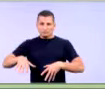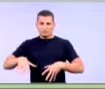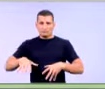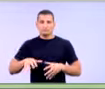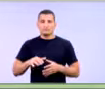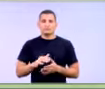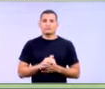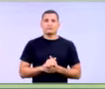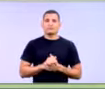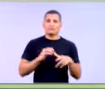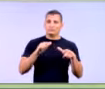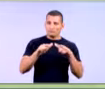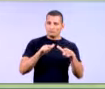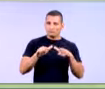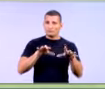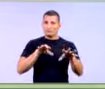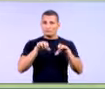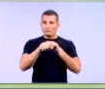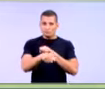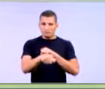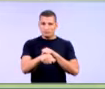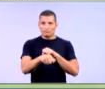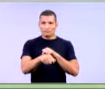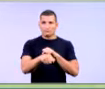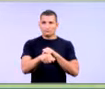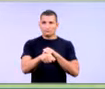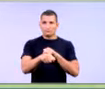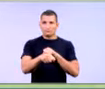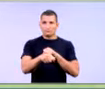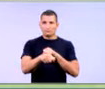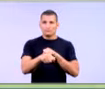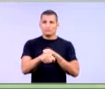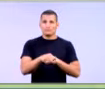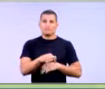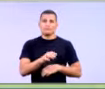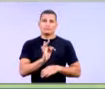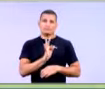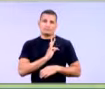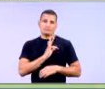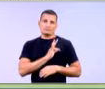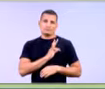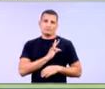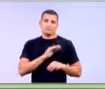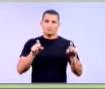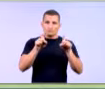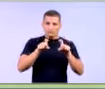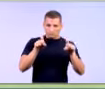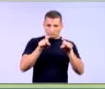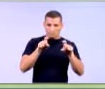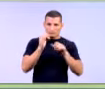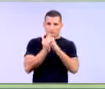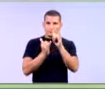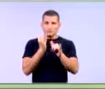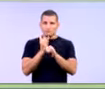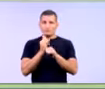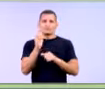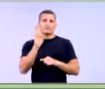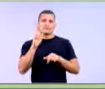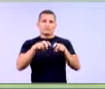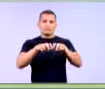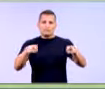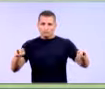do trabalho de conclusão de curso do técnico em informática para a internet. Quem compôs a